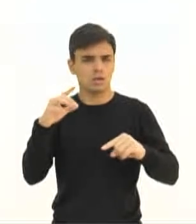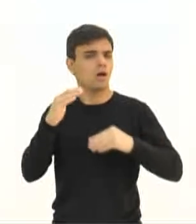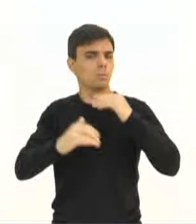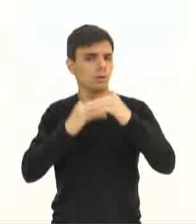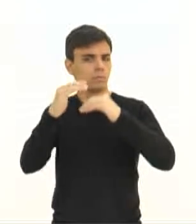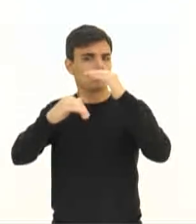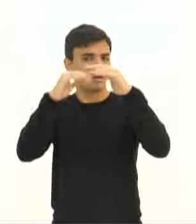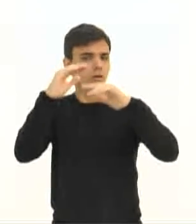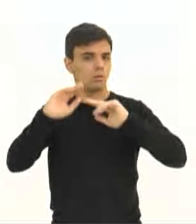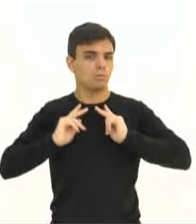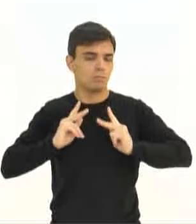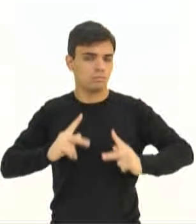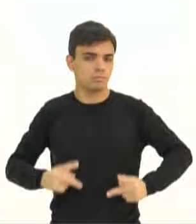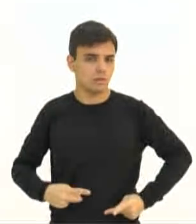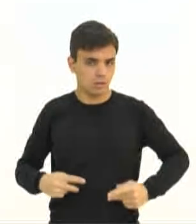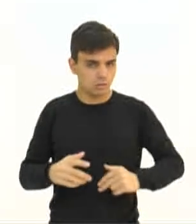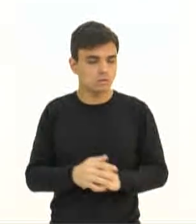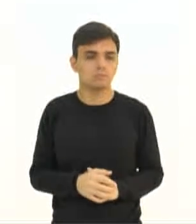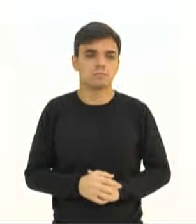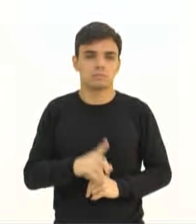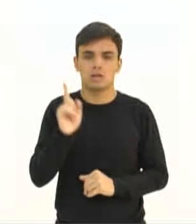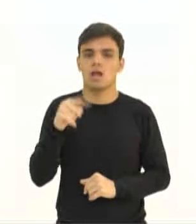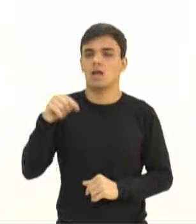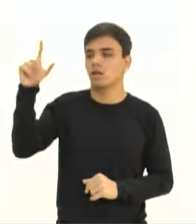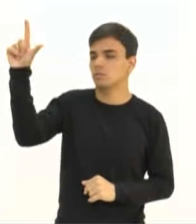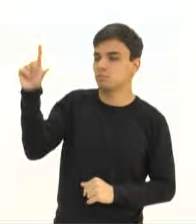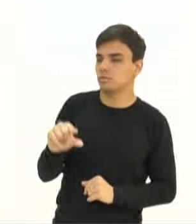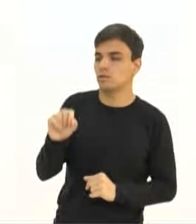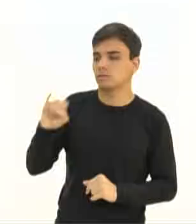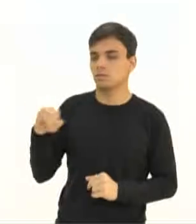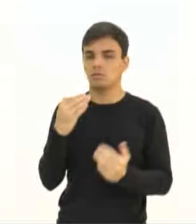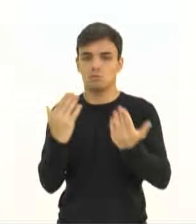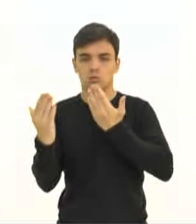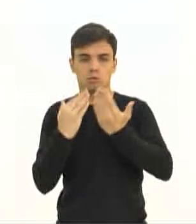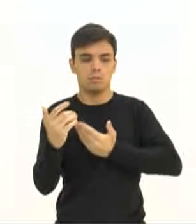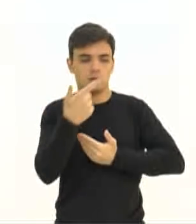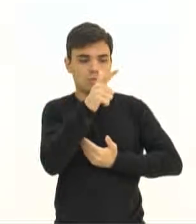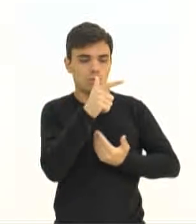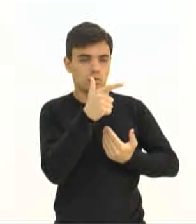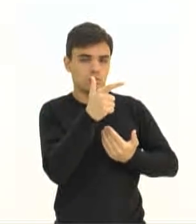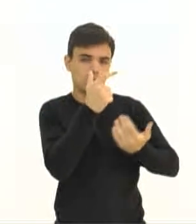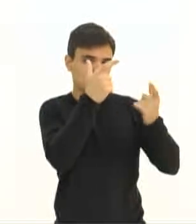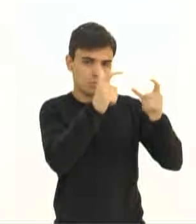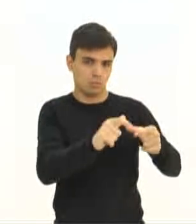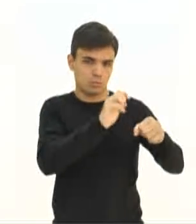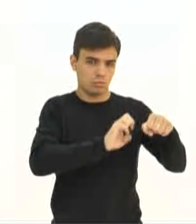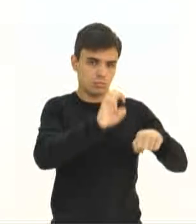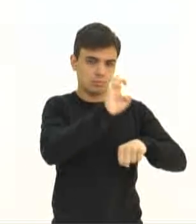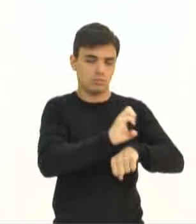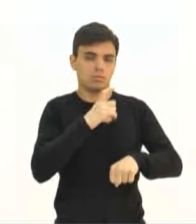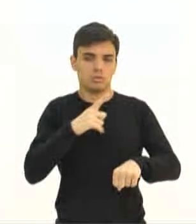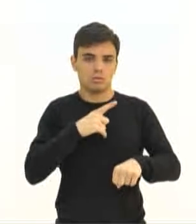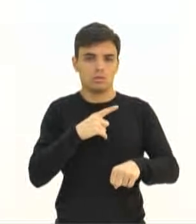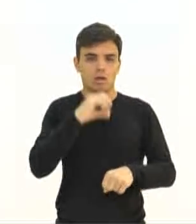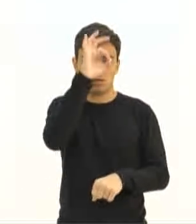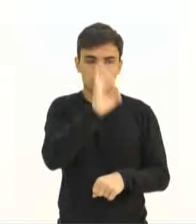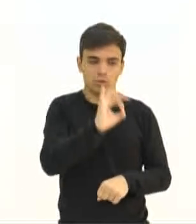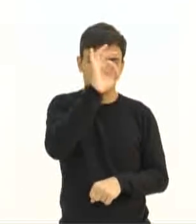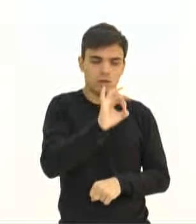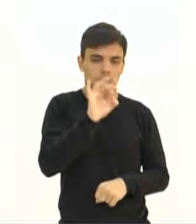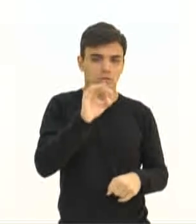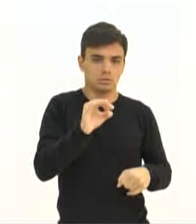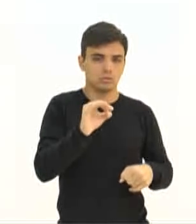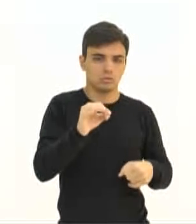desenvolvimento humano, ainda são baixos se eu comparar com outras regiões. E aí nós vamos ter ali as taxas de